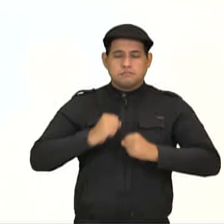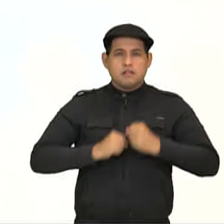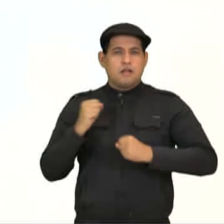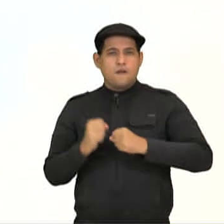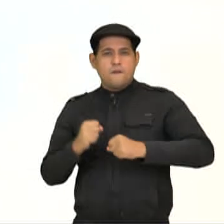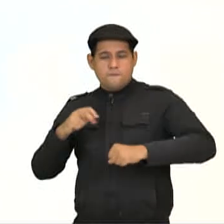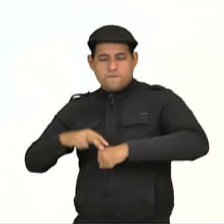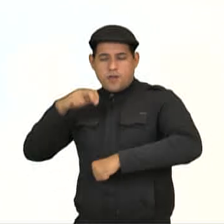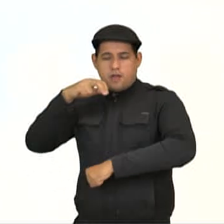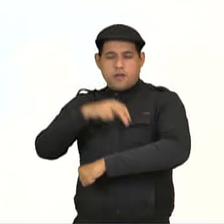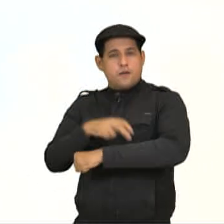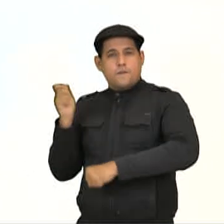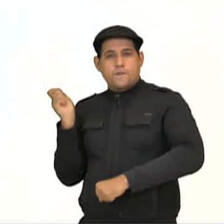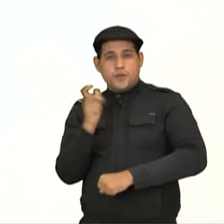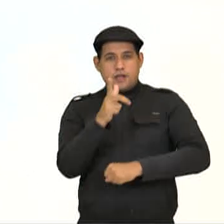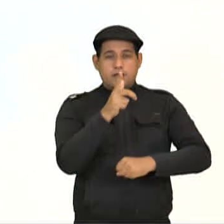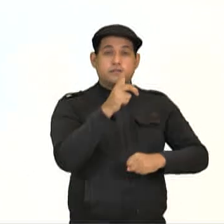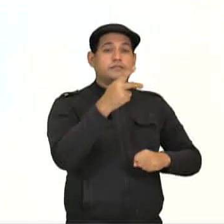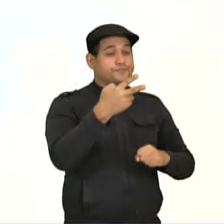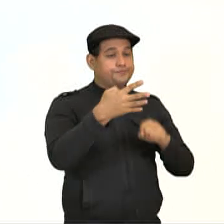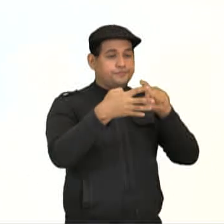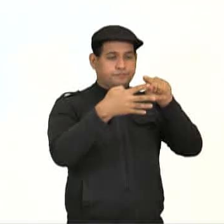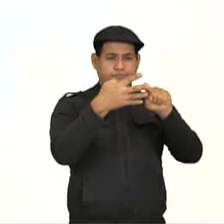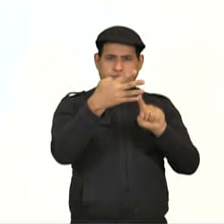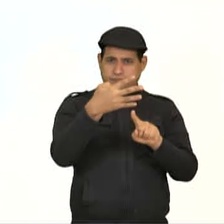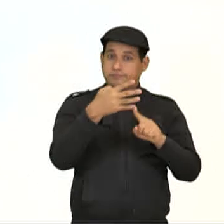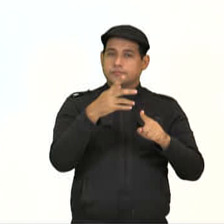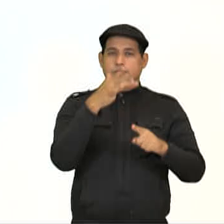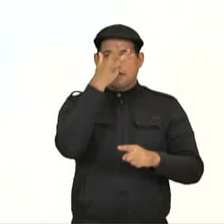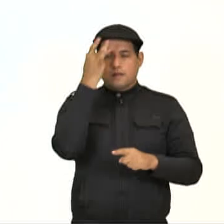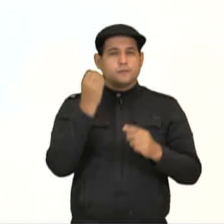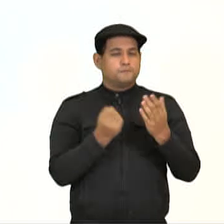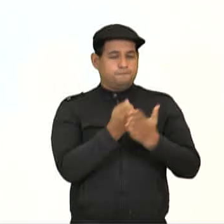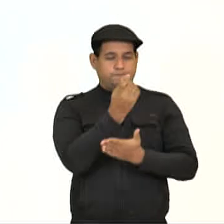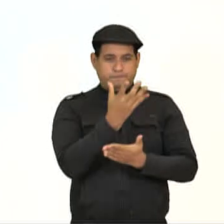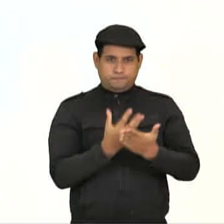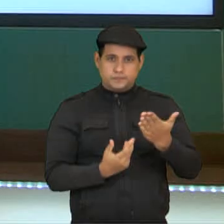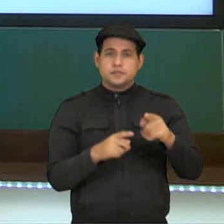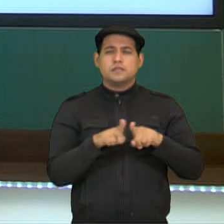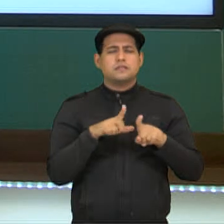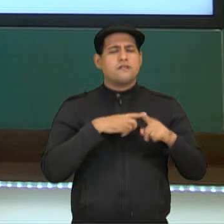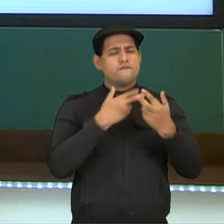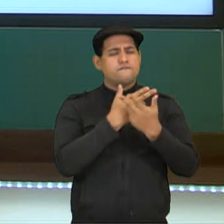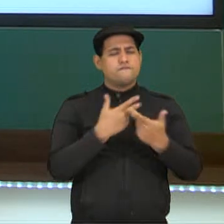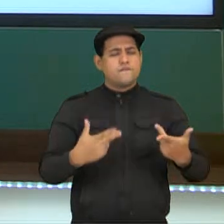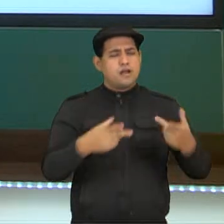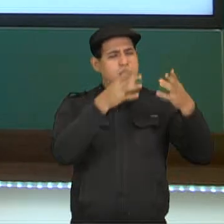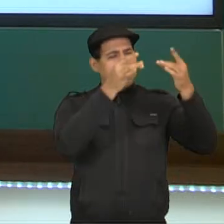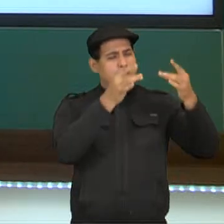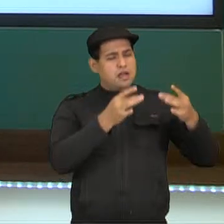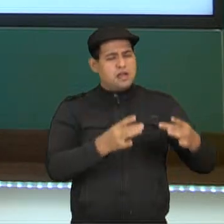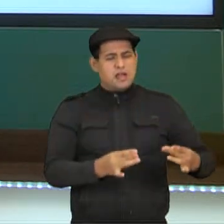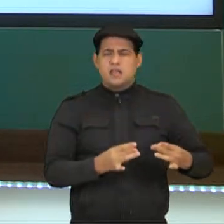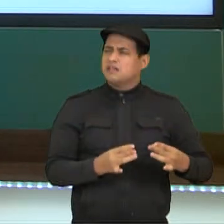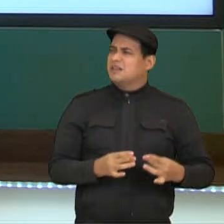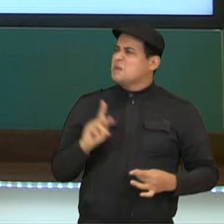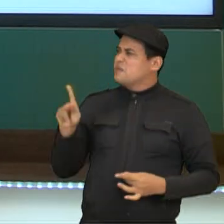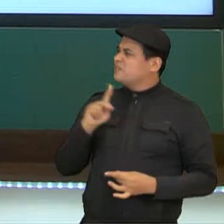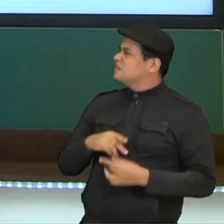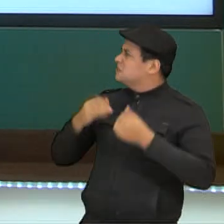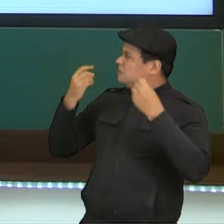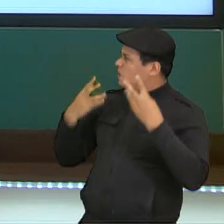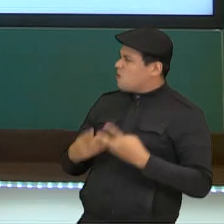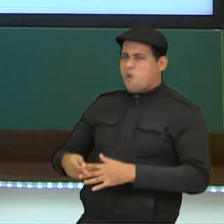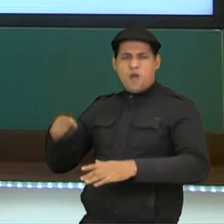arremesso. Aqui está de uma maneira, é uma definição de um autor, tá? Existem várias definições. Professora, mas você disse